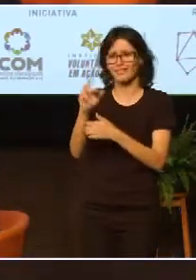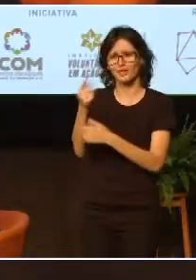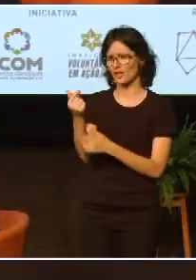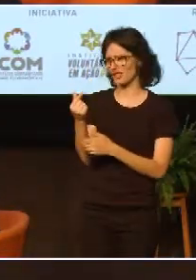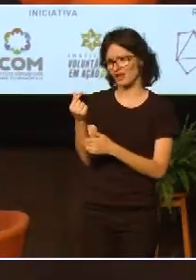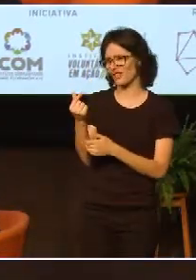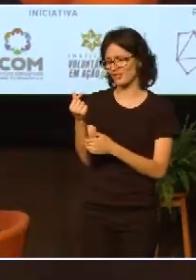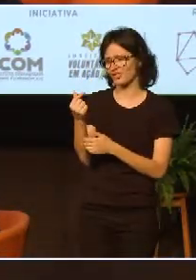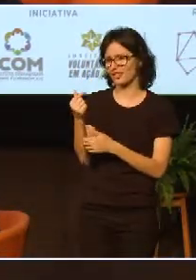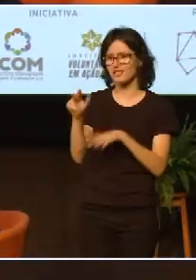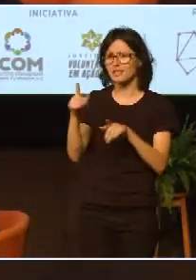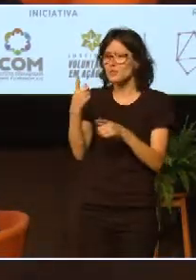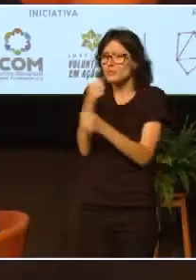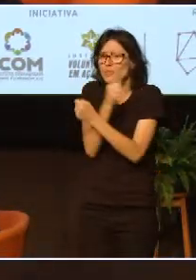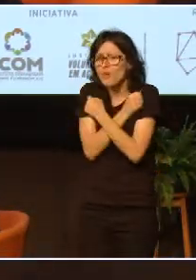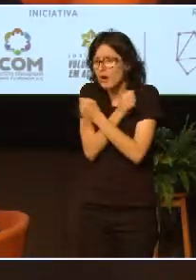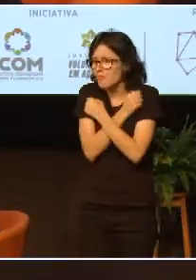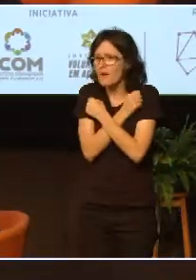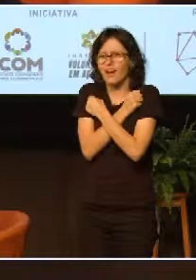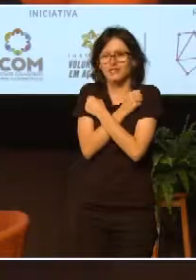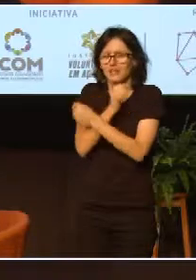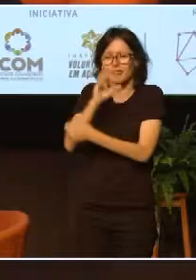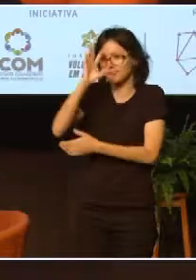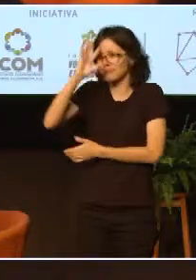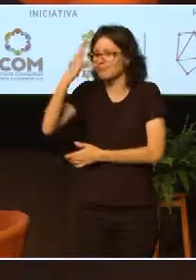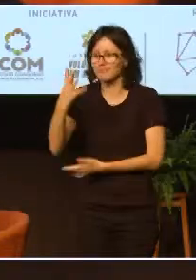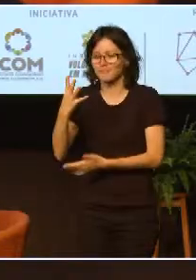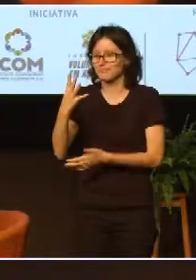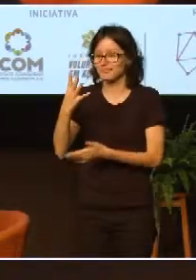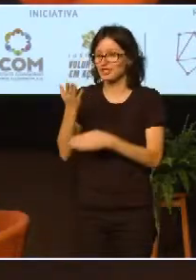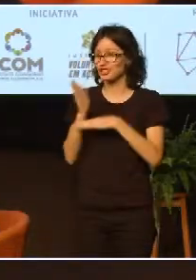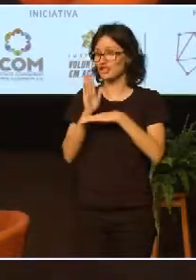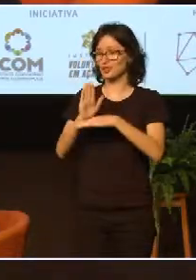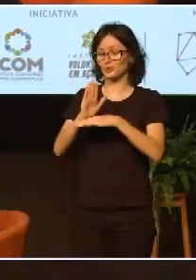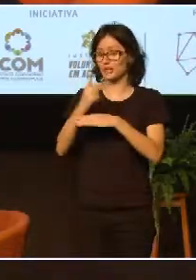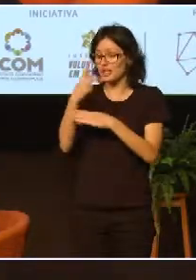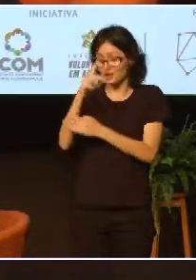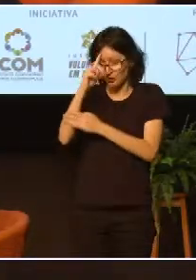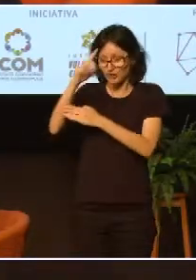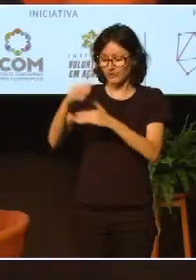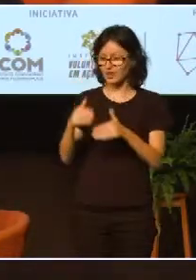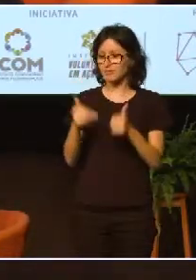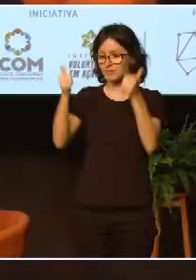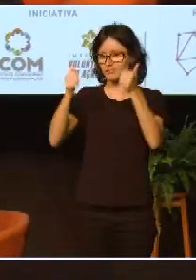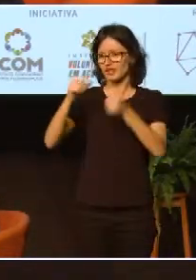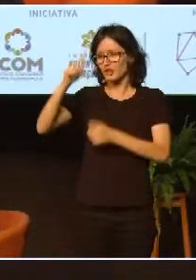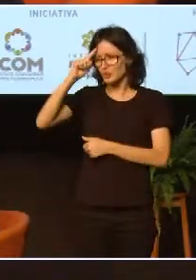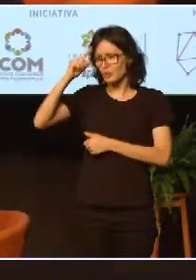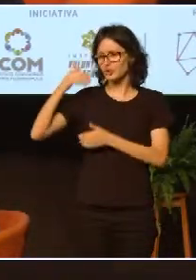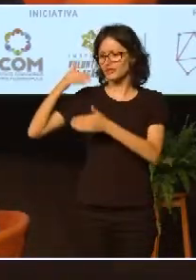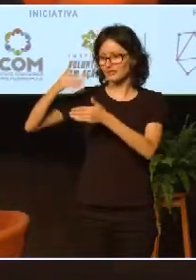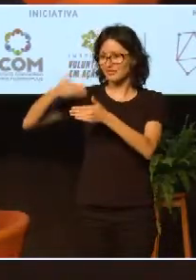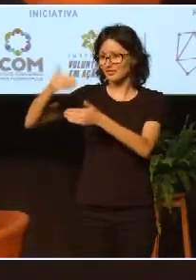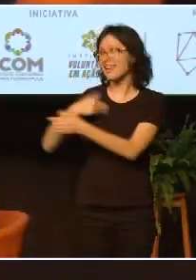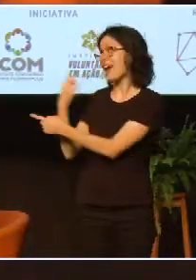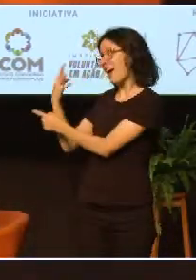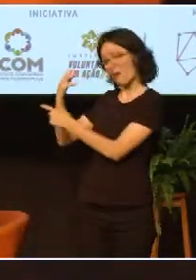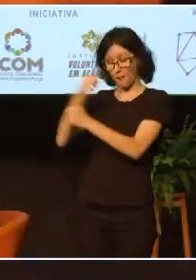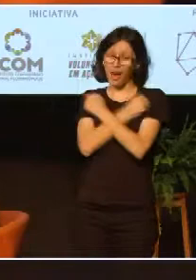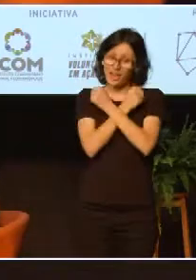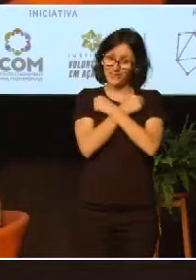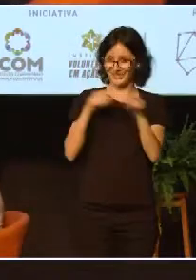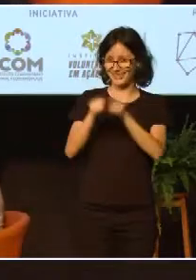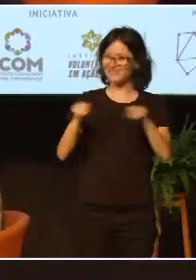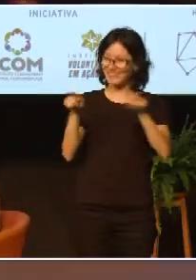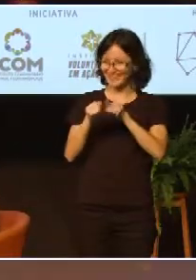dinheiro. Um abraço, às vezes, dá conta do dia, e aquele dia vai ser melhor, e cada dia é um dia. 4 abraços também, né? Com